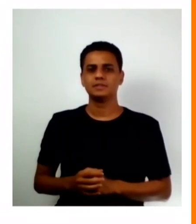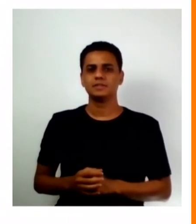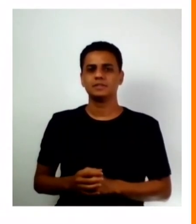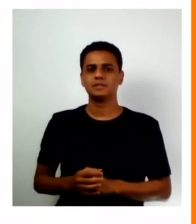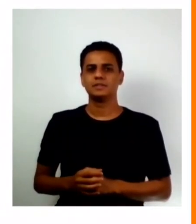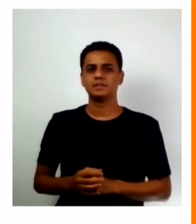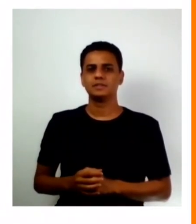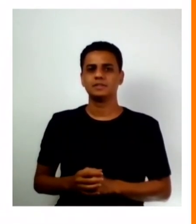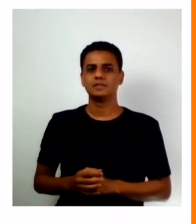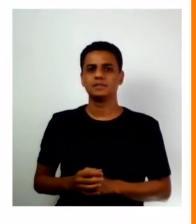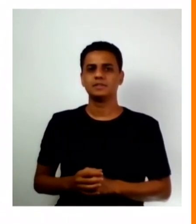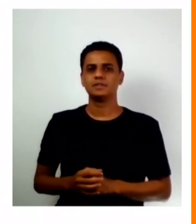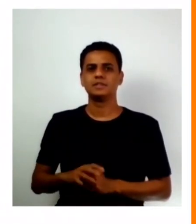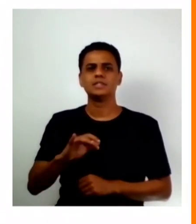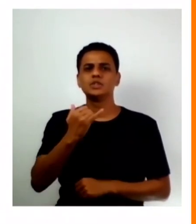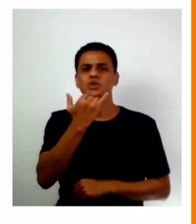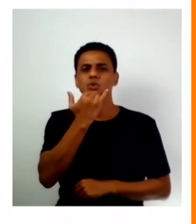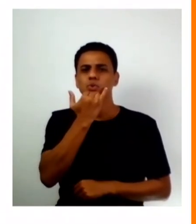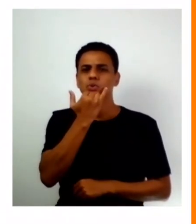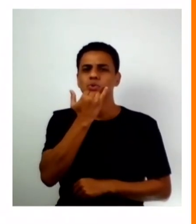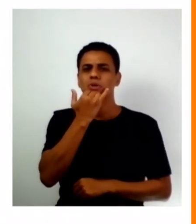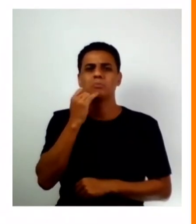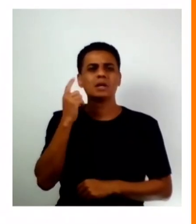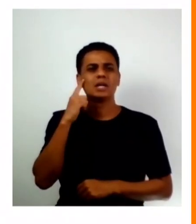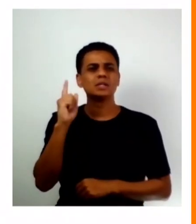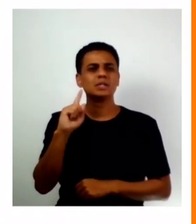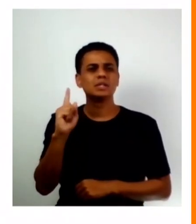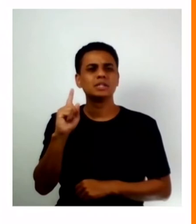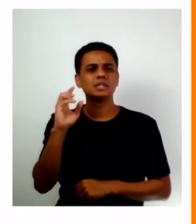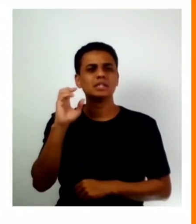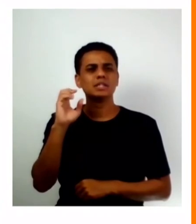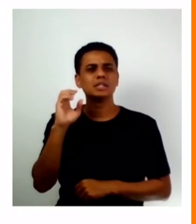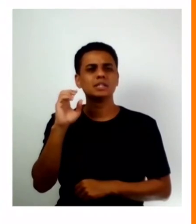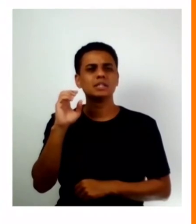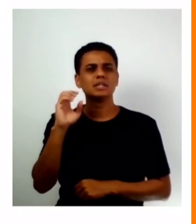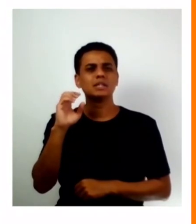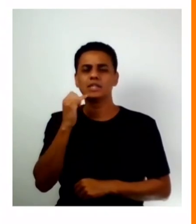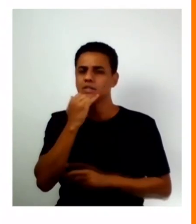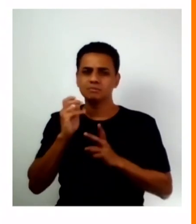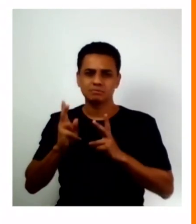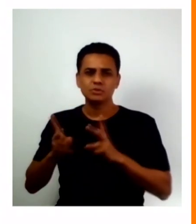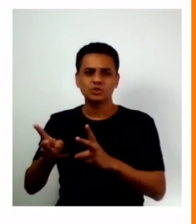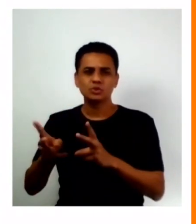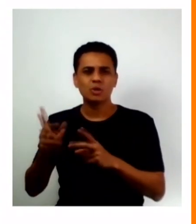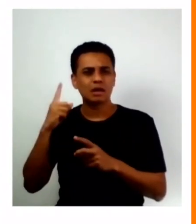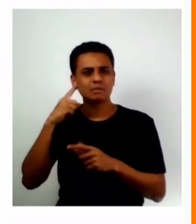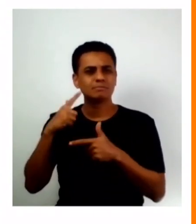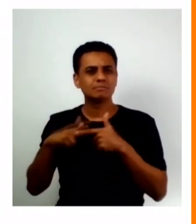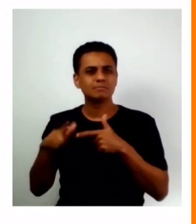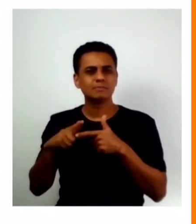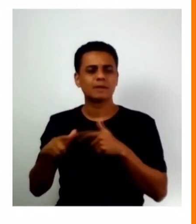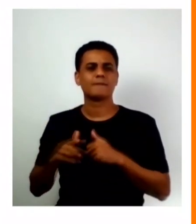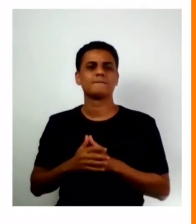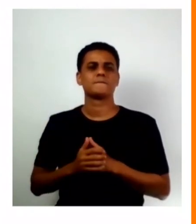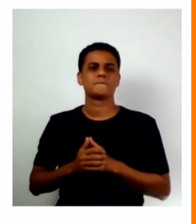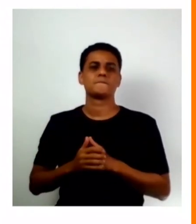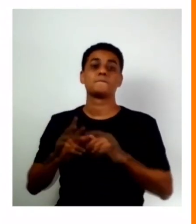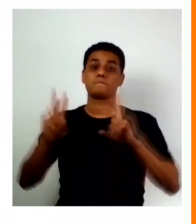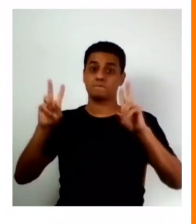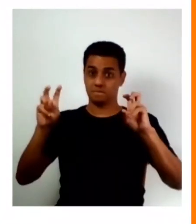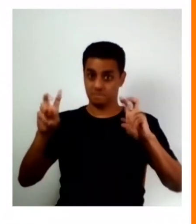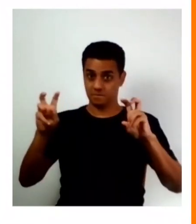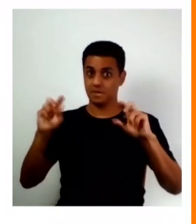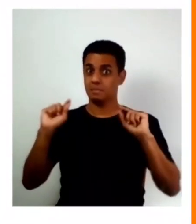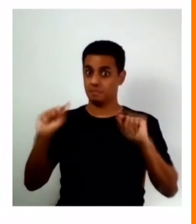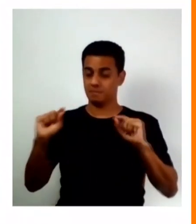... ... Leuziene. Siga, siga, siga. O tema é sobre